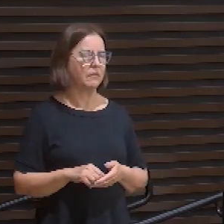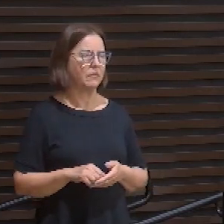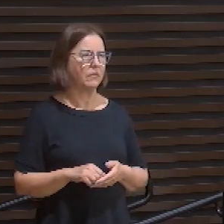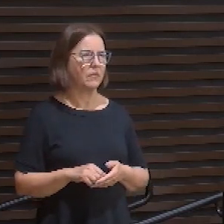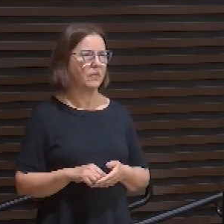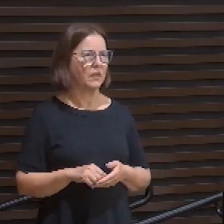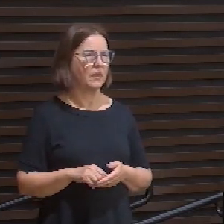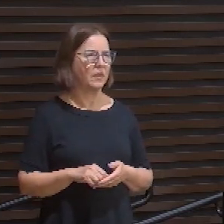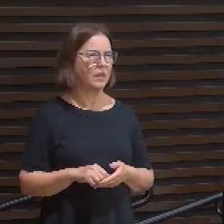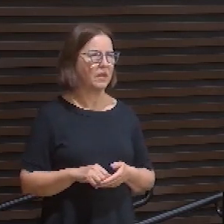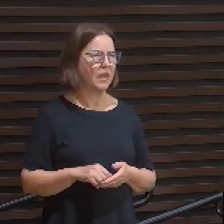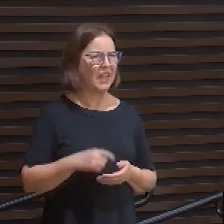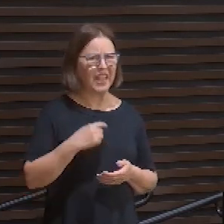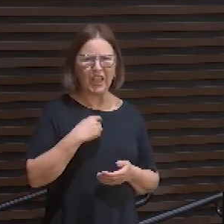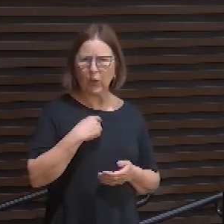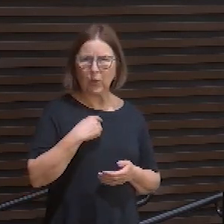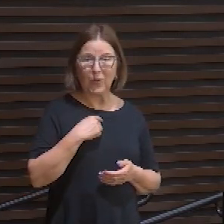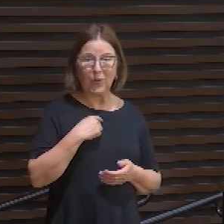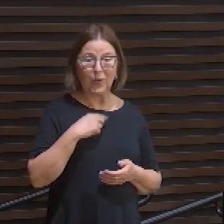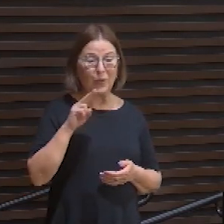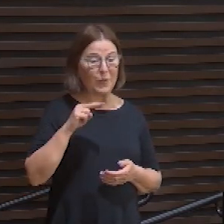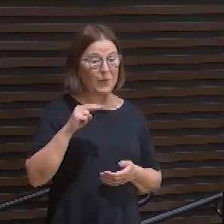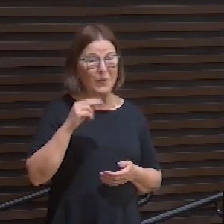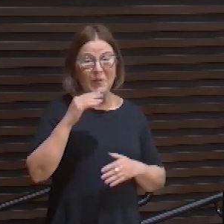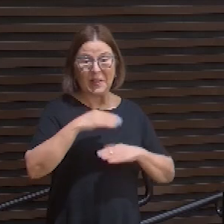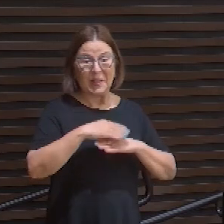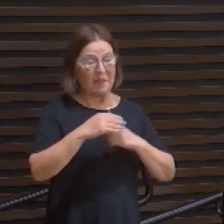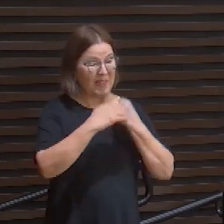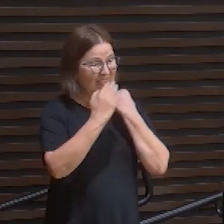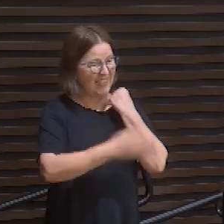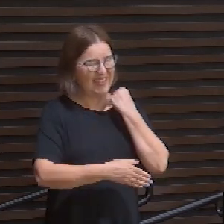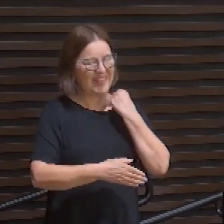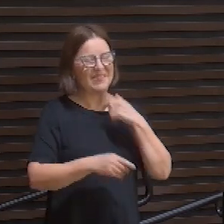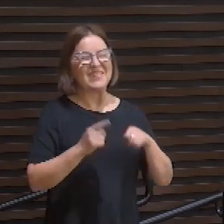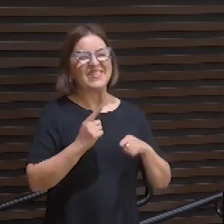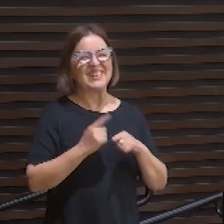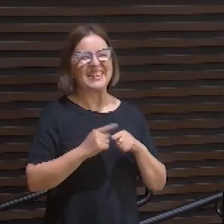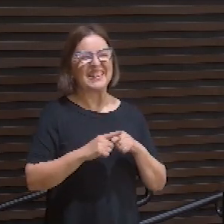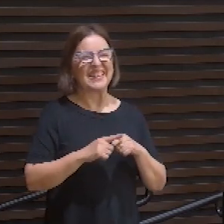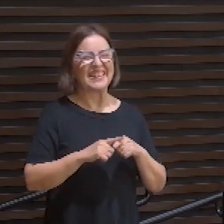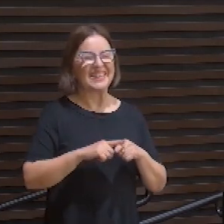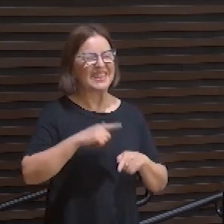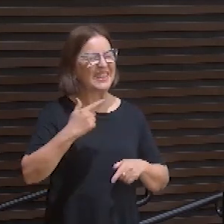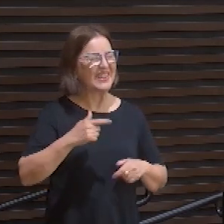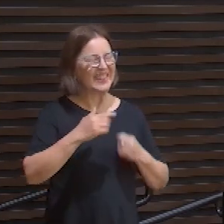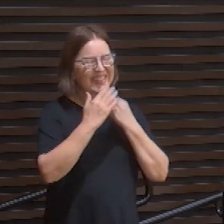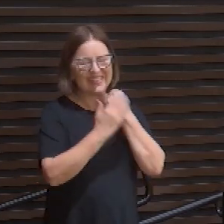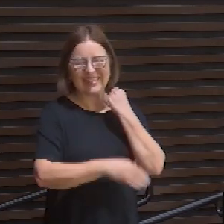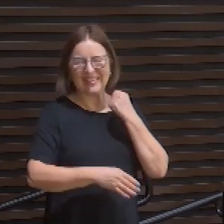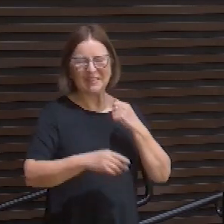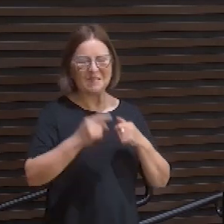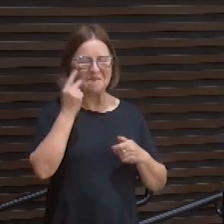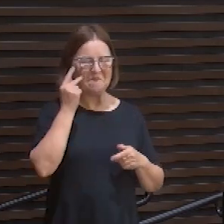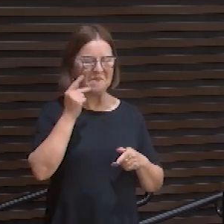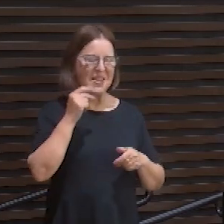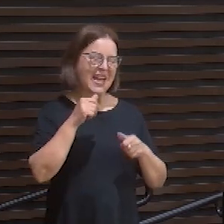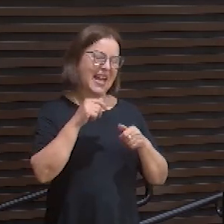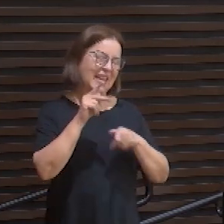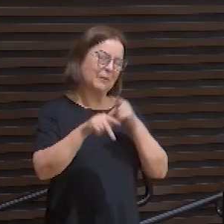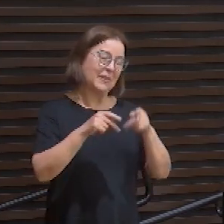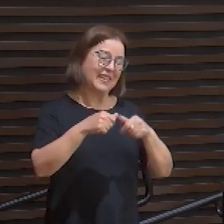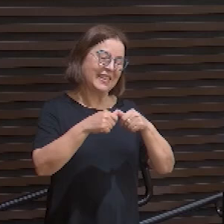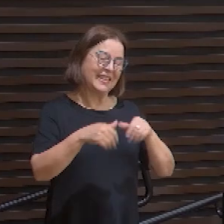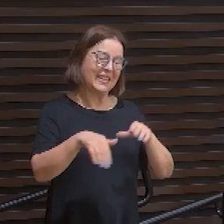não vou ser mais condenado? Não, nenhuma condenação há para os que estão em Cristo Jesus. Por